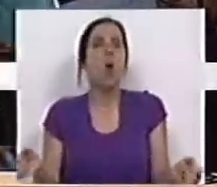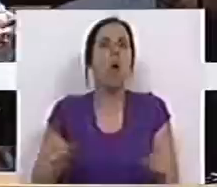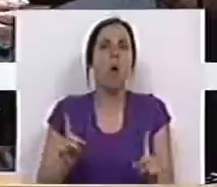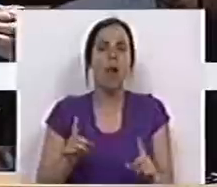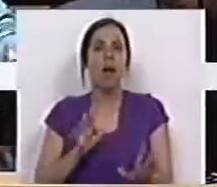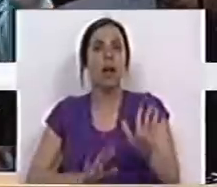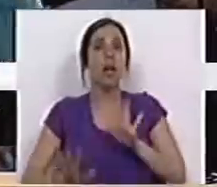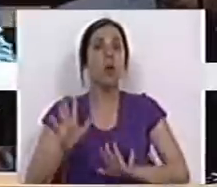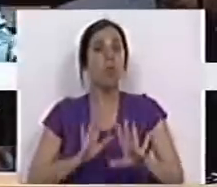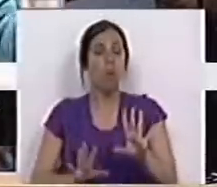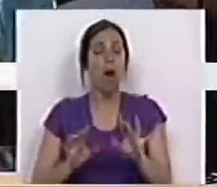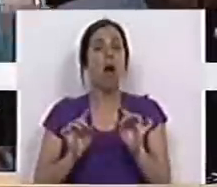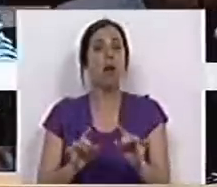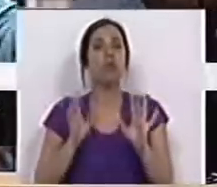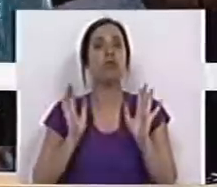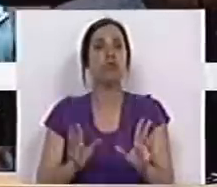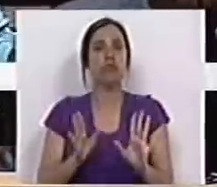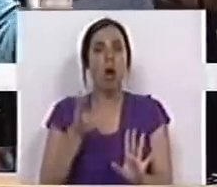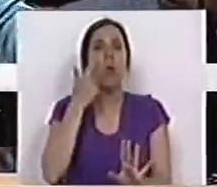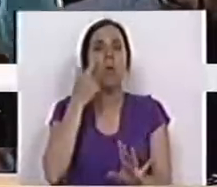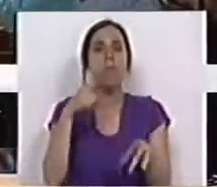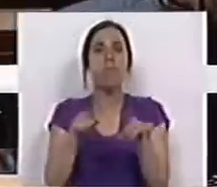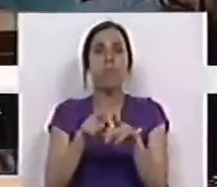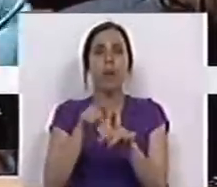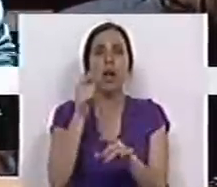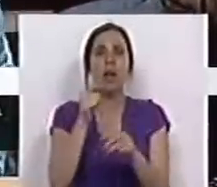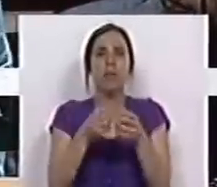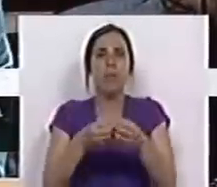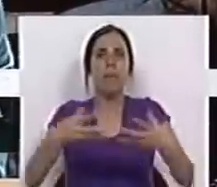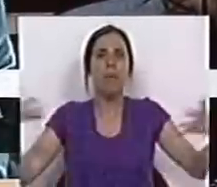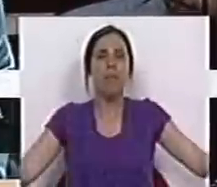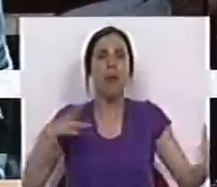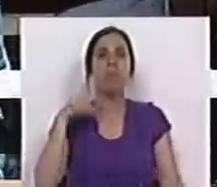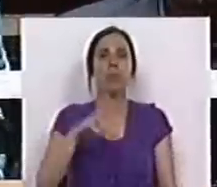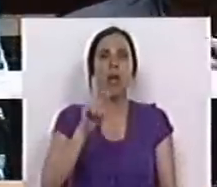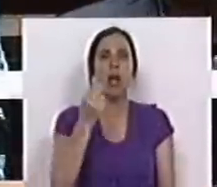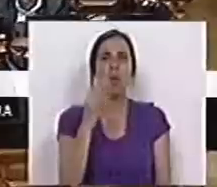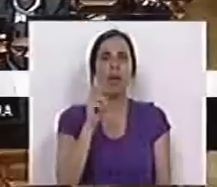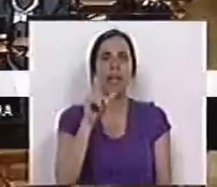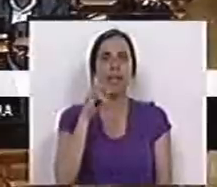recuar naquilo que já ficou conhecido como a eucaliptização de Portugal?